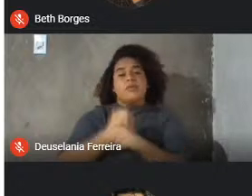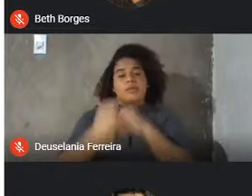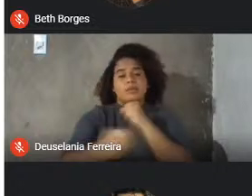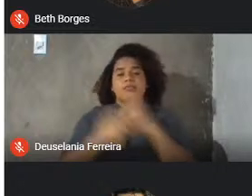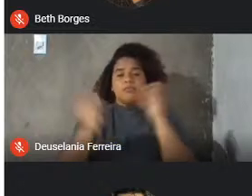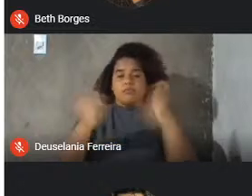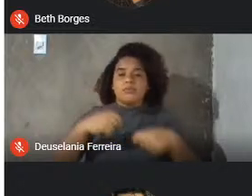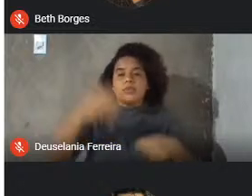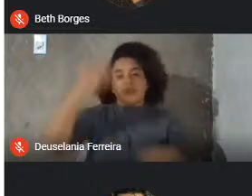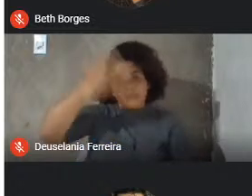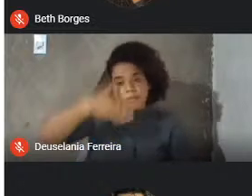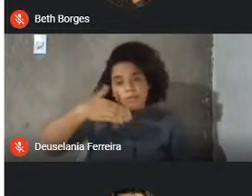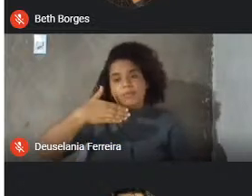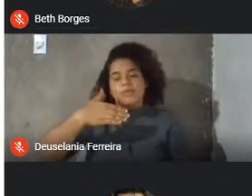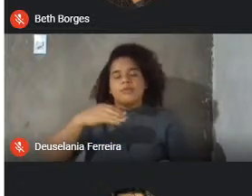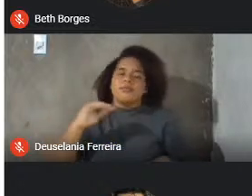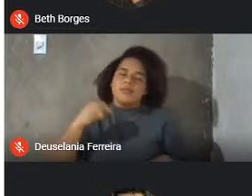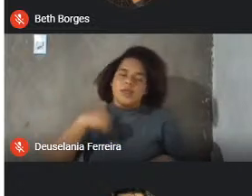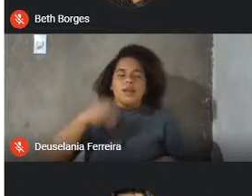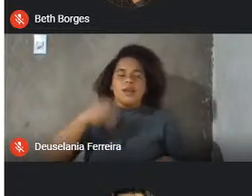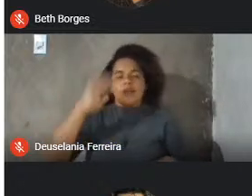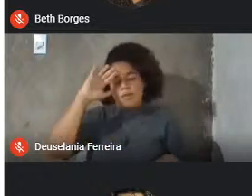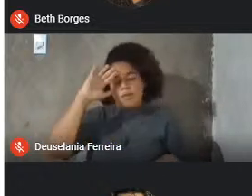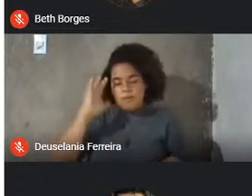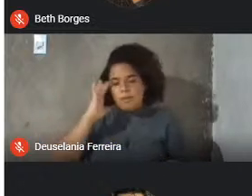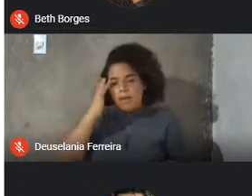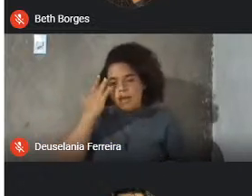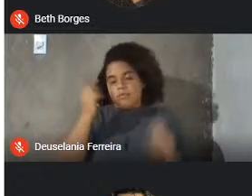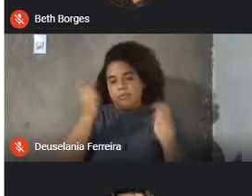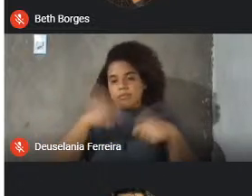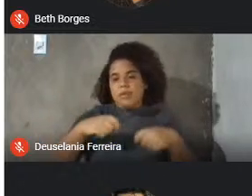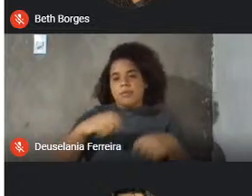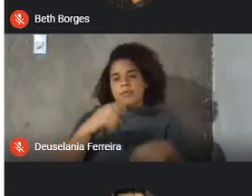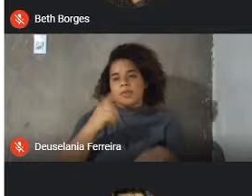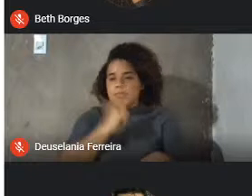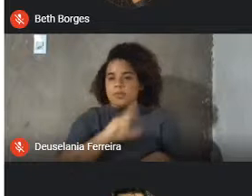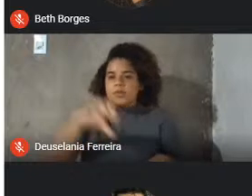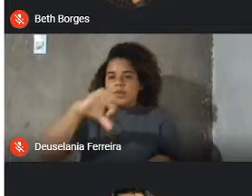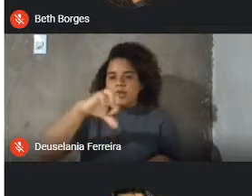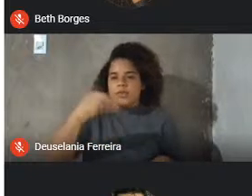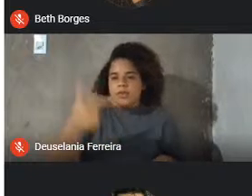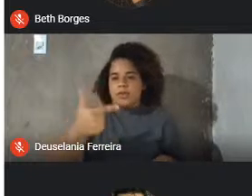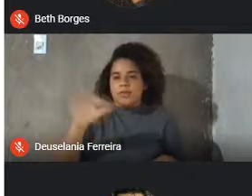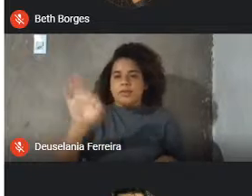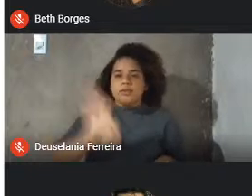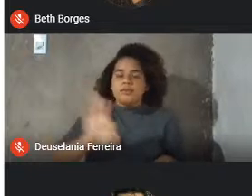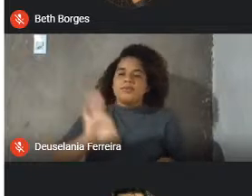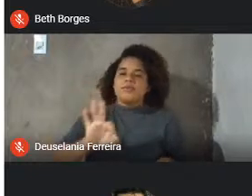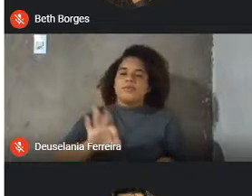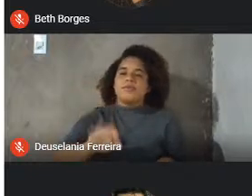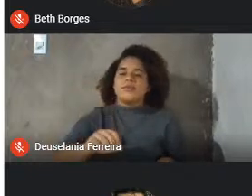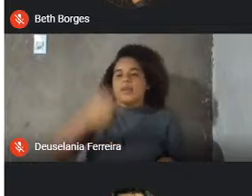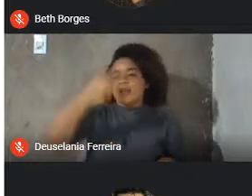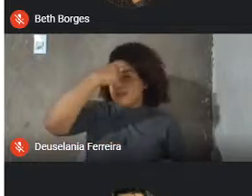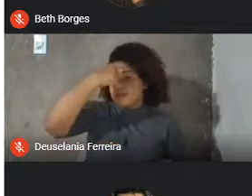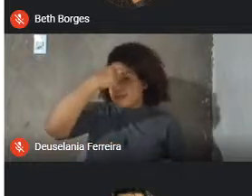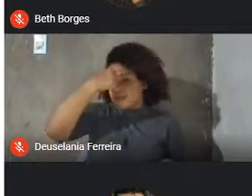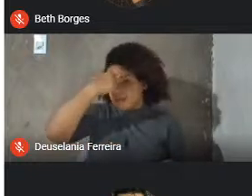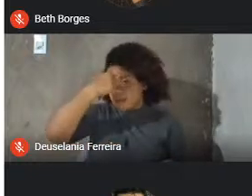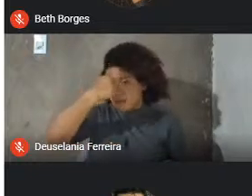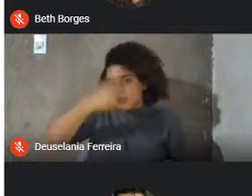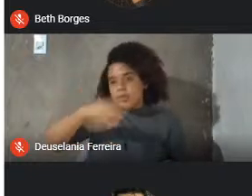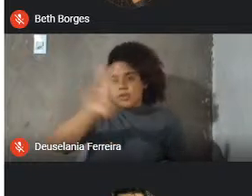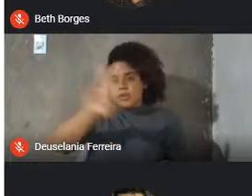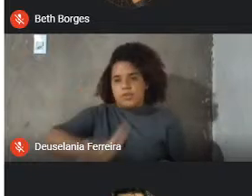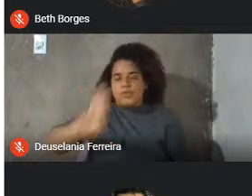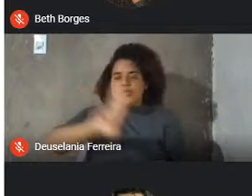realmente, todos nós, possamos chegar a esses 92% da nossa consciência ao utilizar a hipnose, tá? No estado de